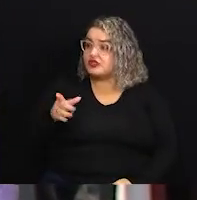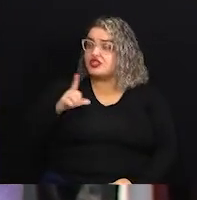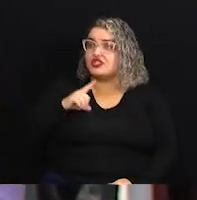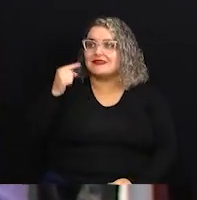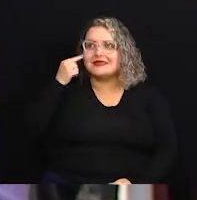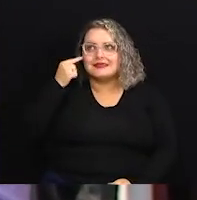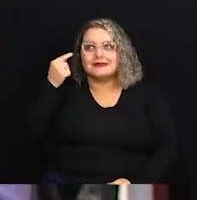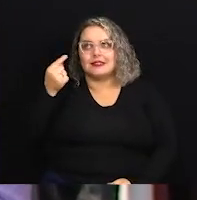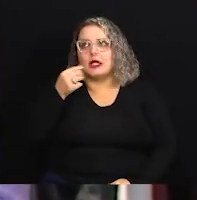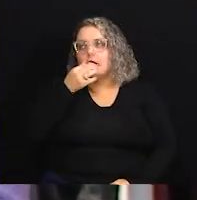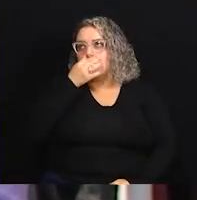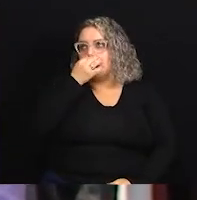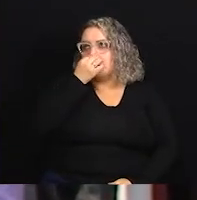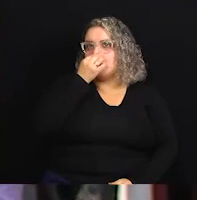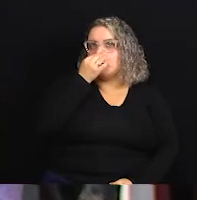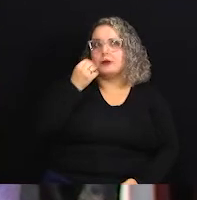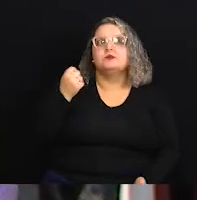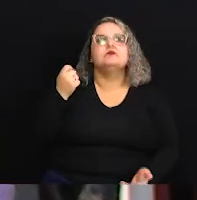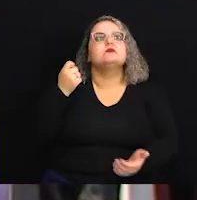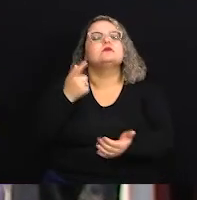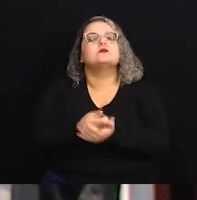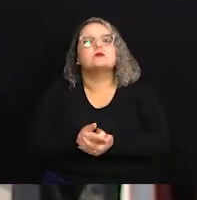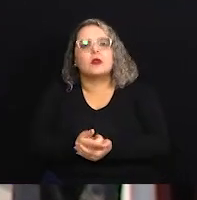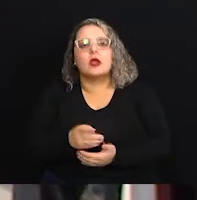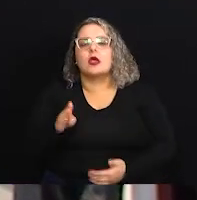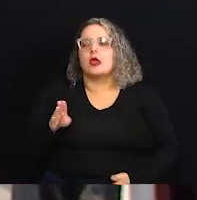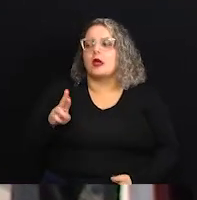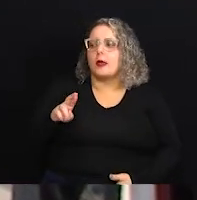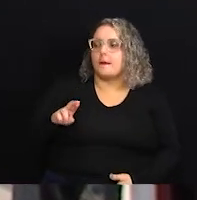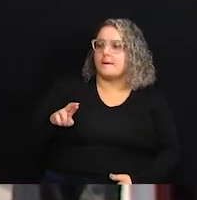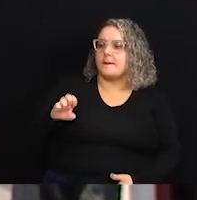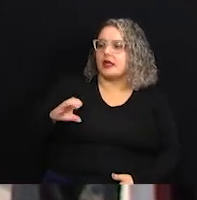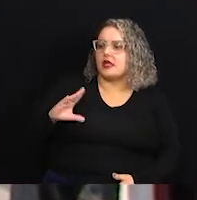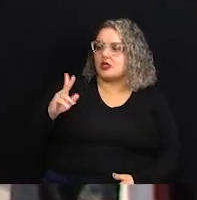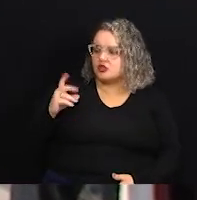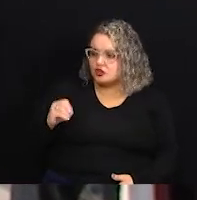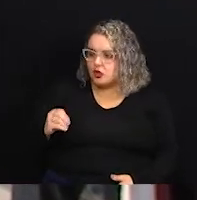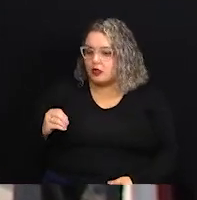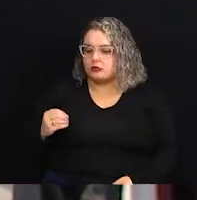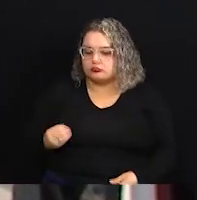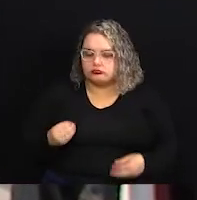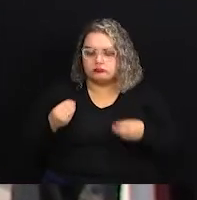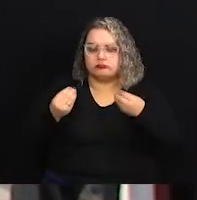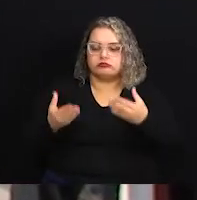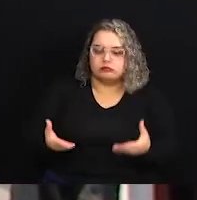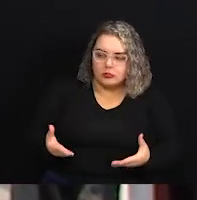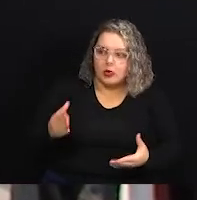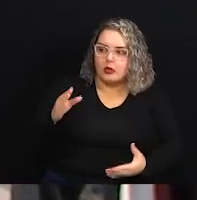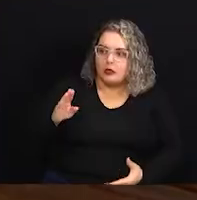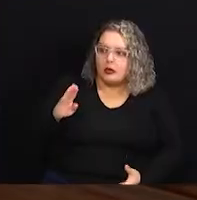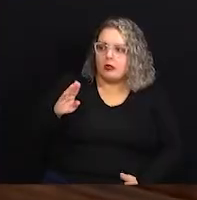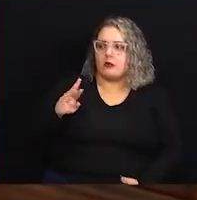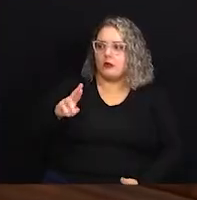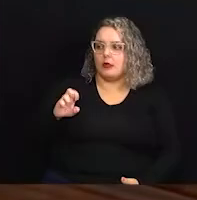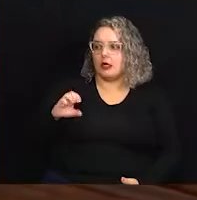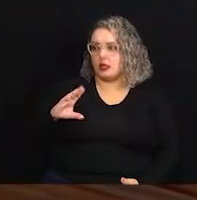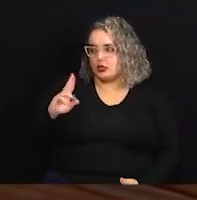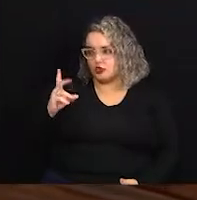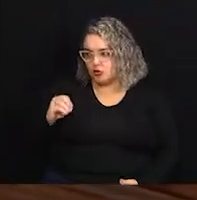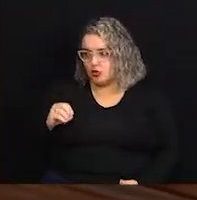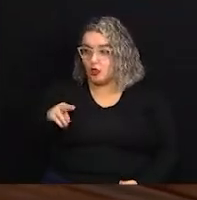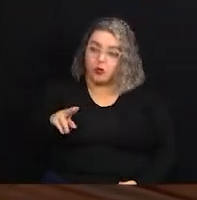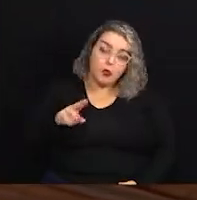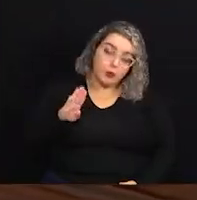já tinha noção de que comprando em brechó, até trazendo as suas peças para o brechó, até para um